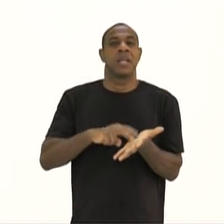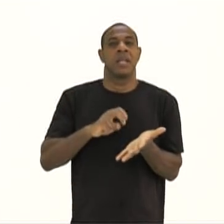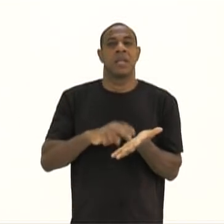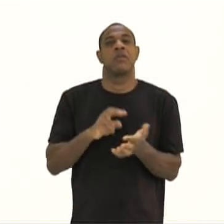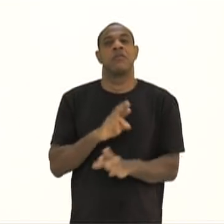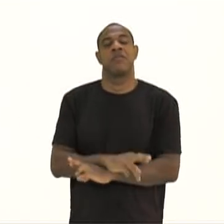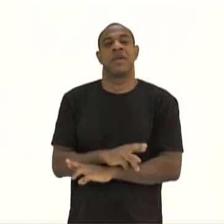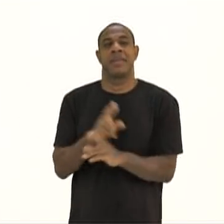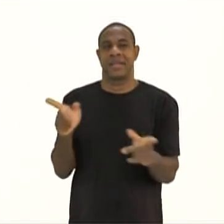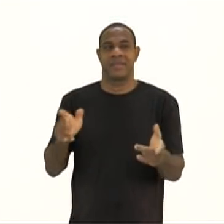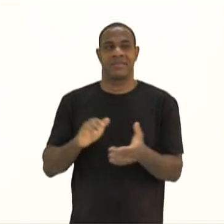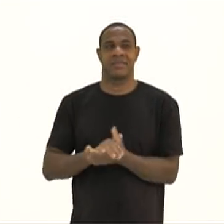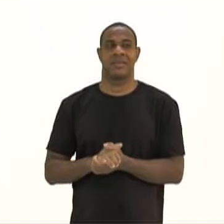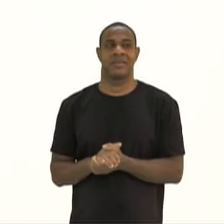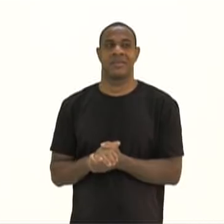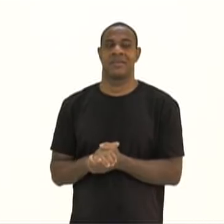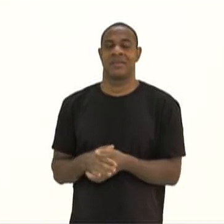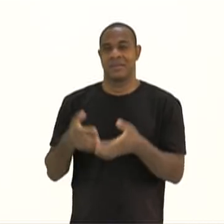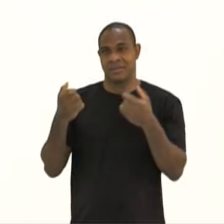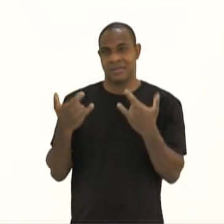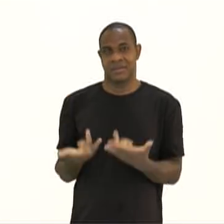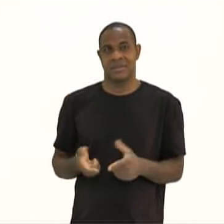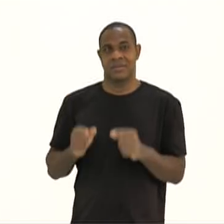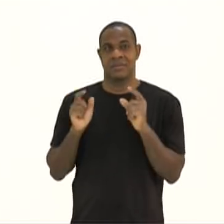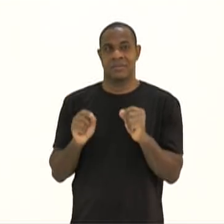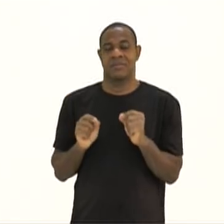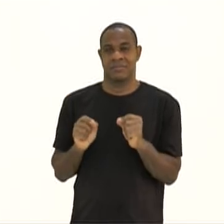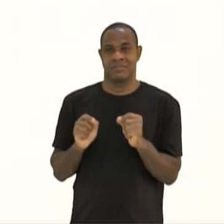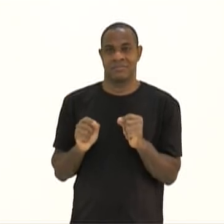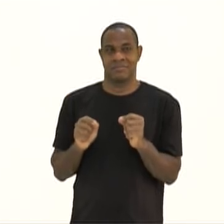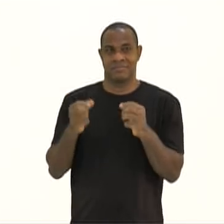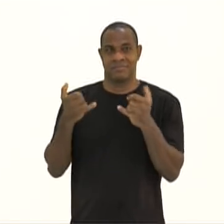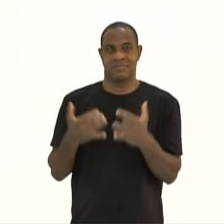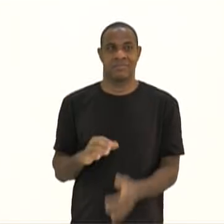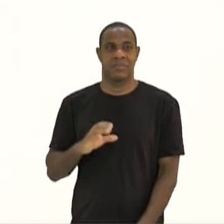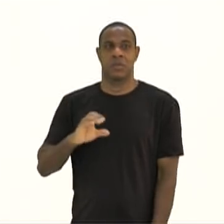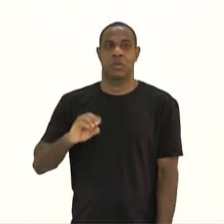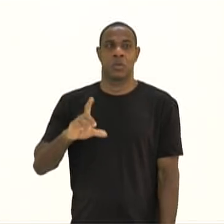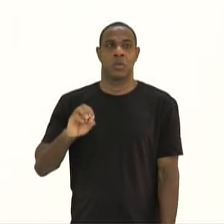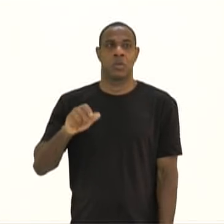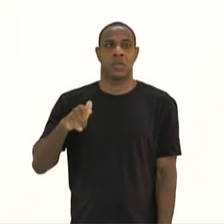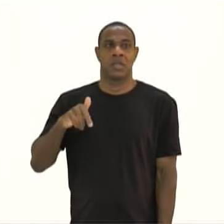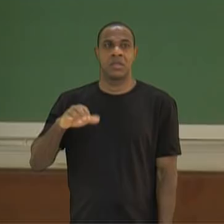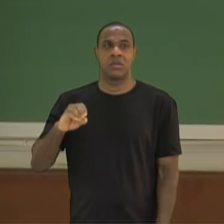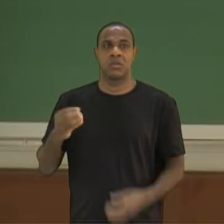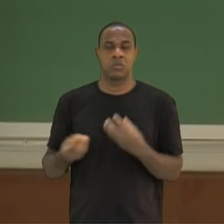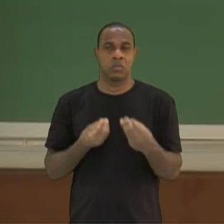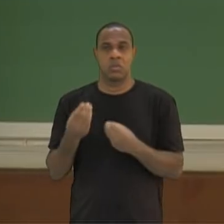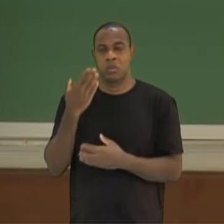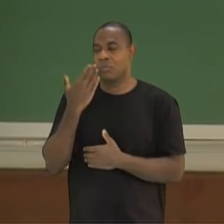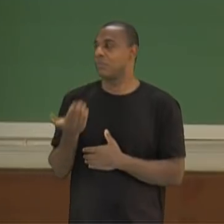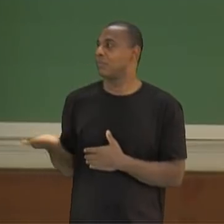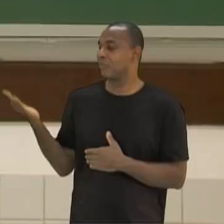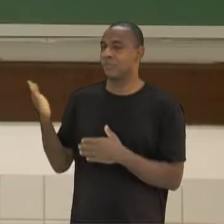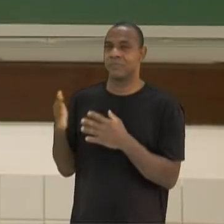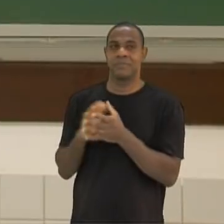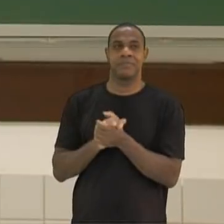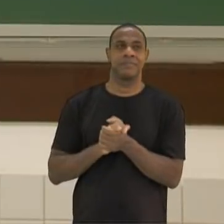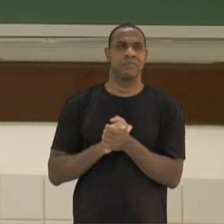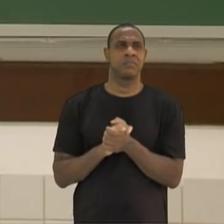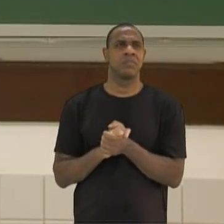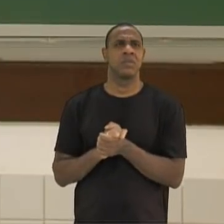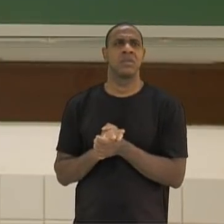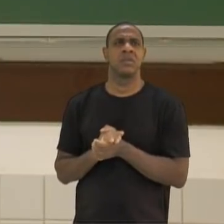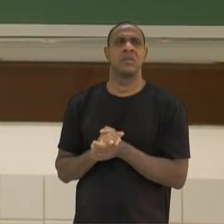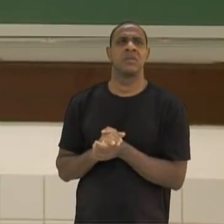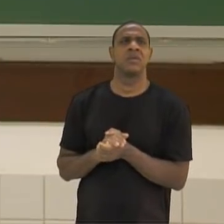arte. E vamos falar sobre as collocations. Será que você sabe o que é isso? Tem ideia? Então, vamos prestar atenção.